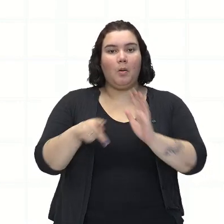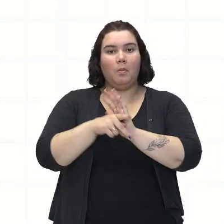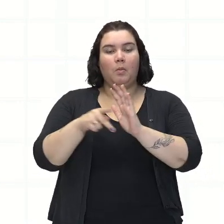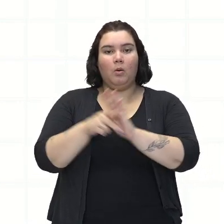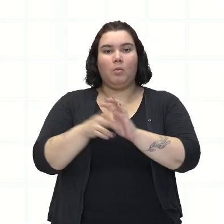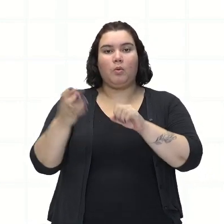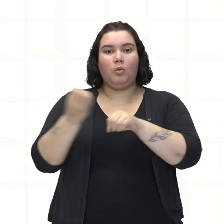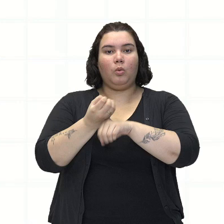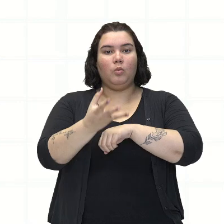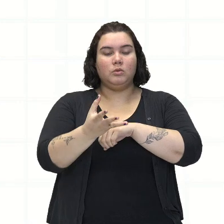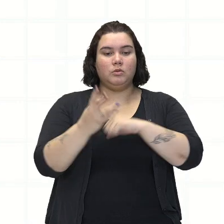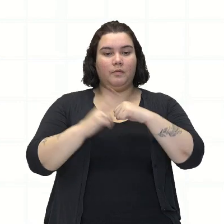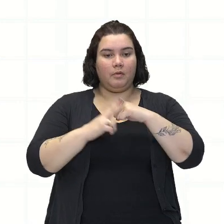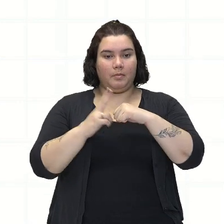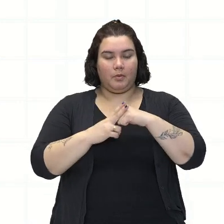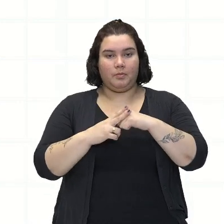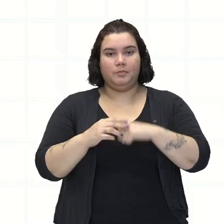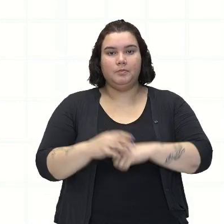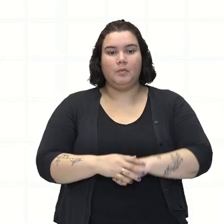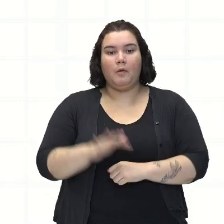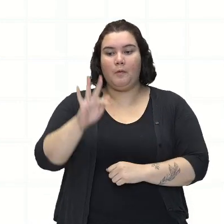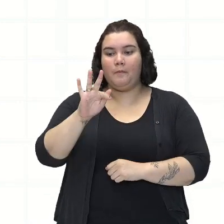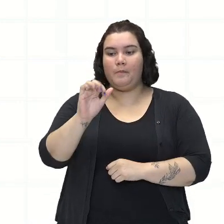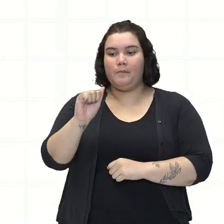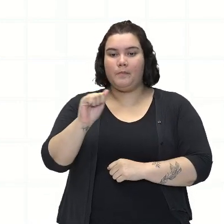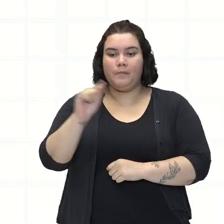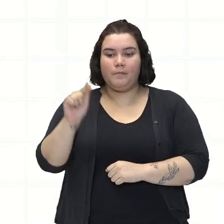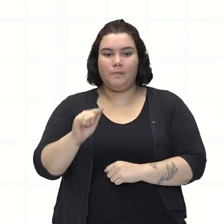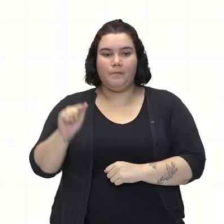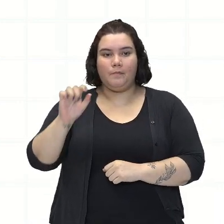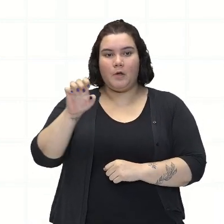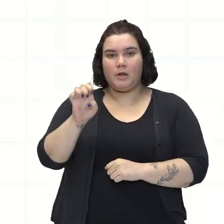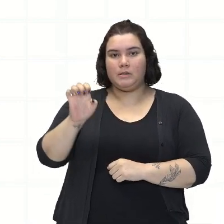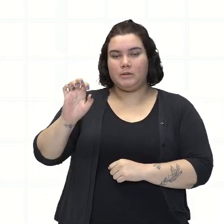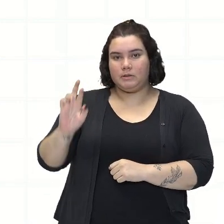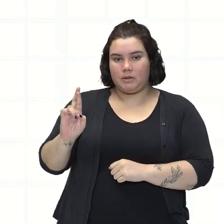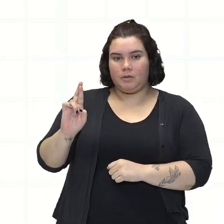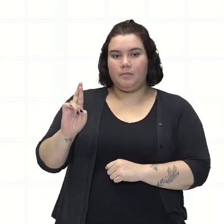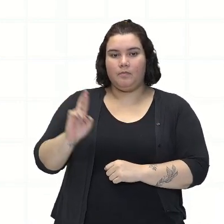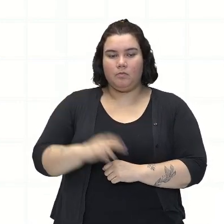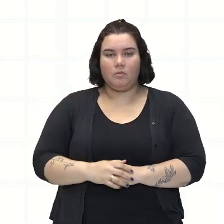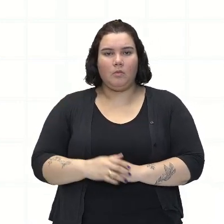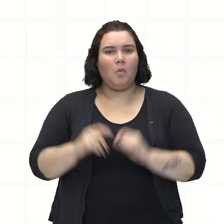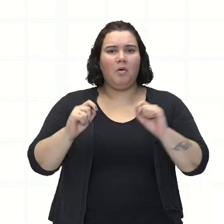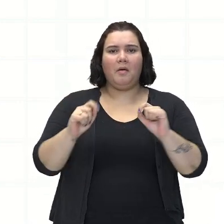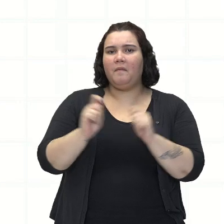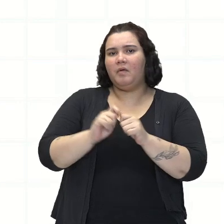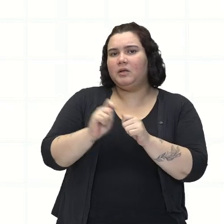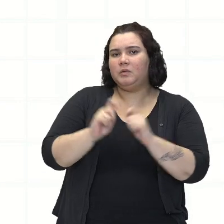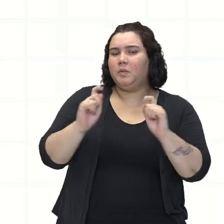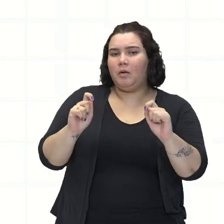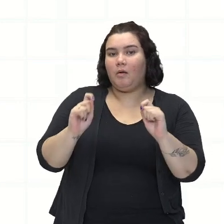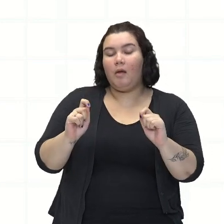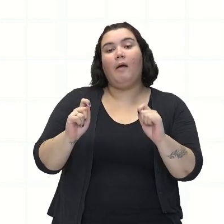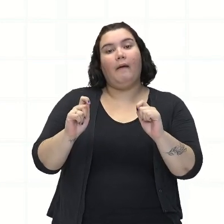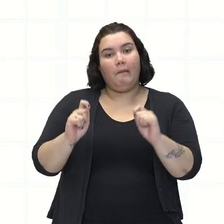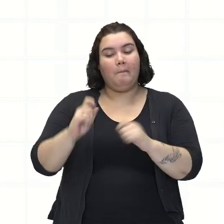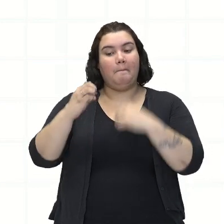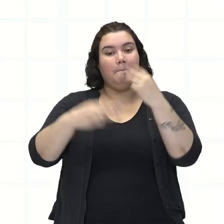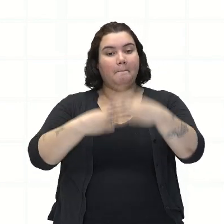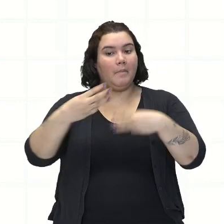é justamente o fazer. O que ele quer fazer? Macarrão. Logo,